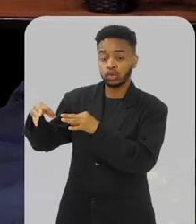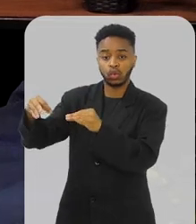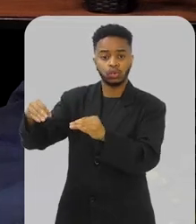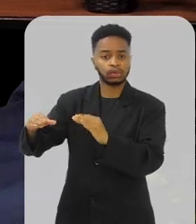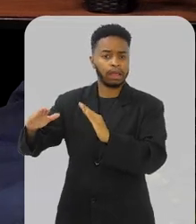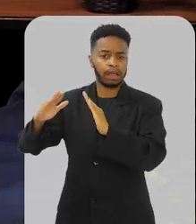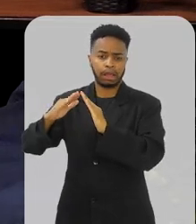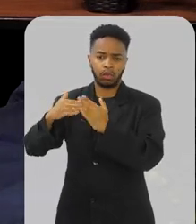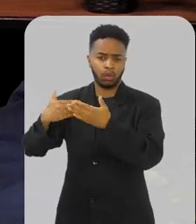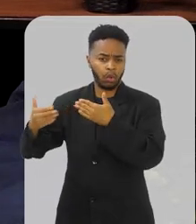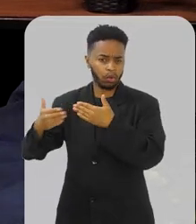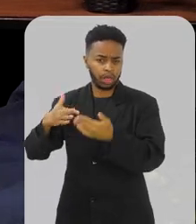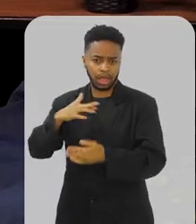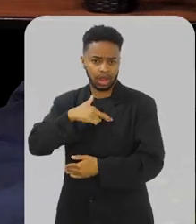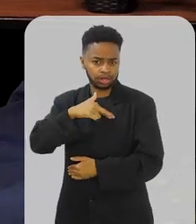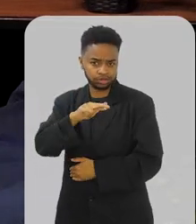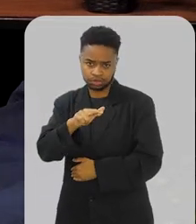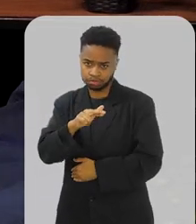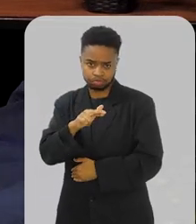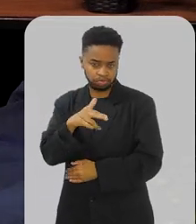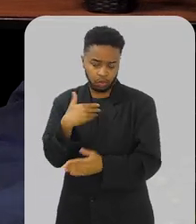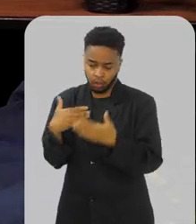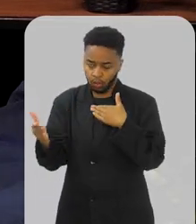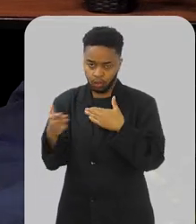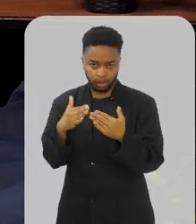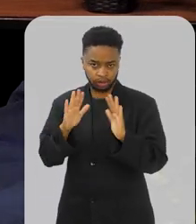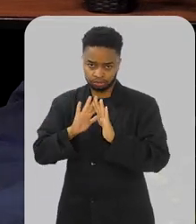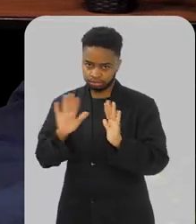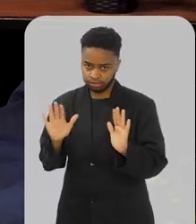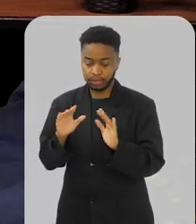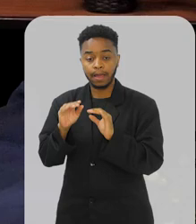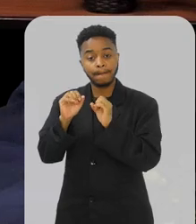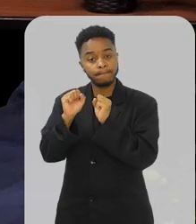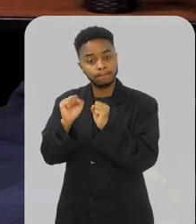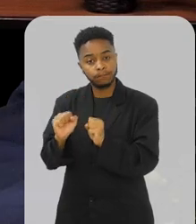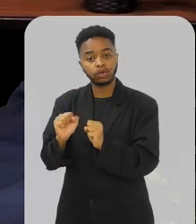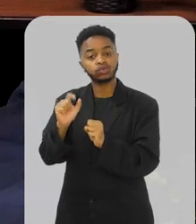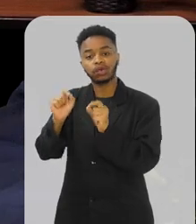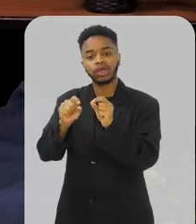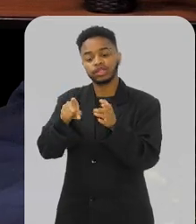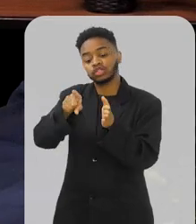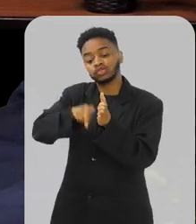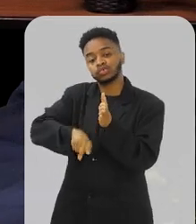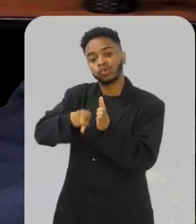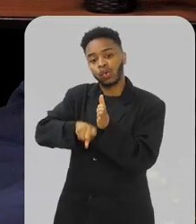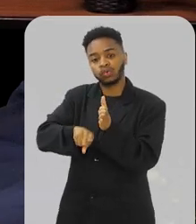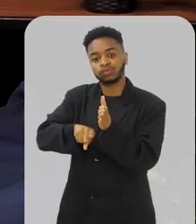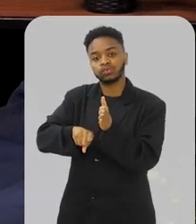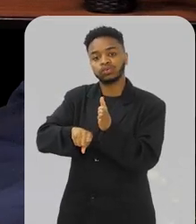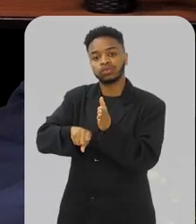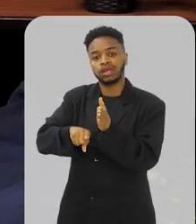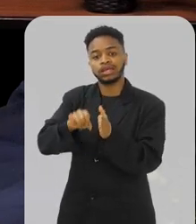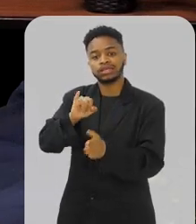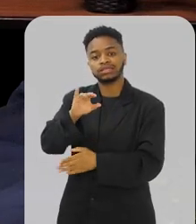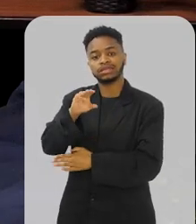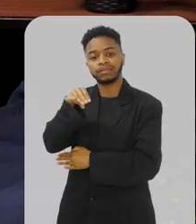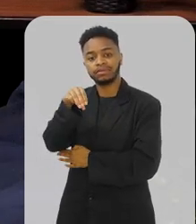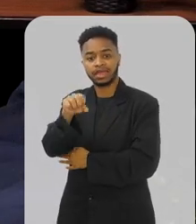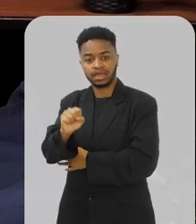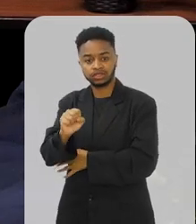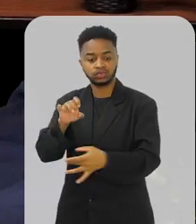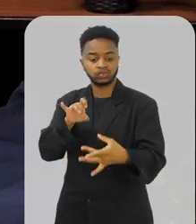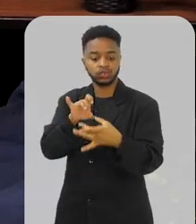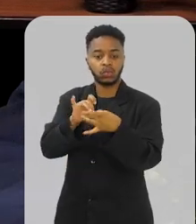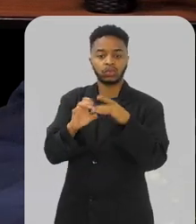de qualquer segmento religioso pode conseguir o desconto total do ICMS nas